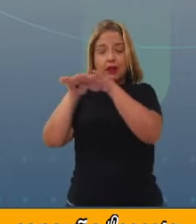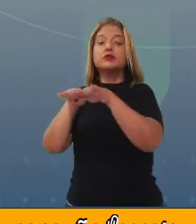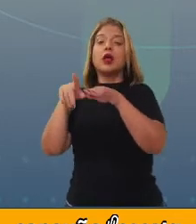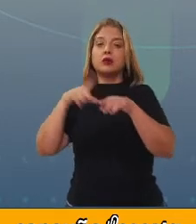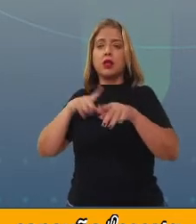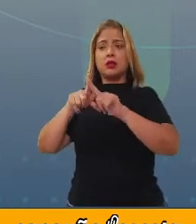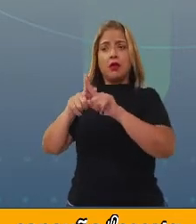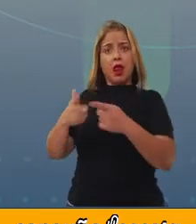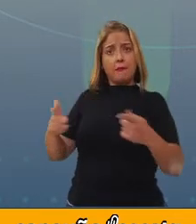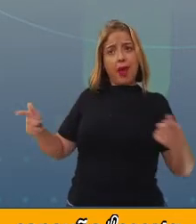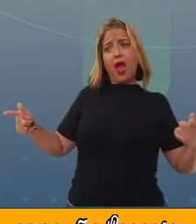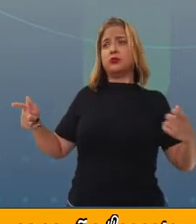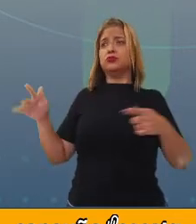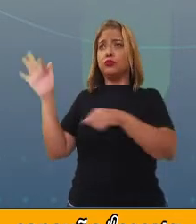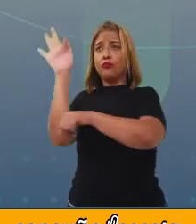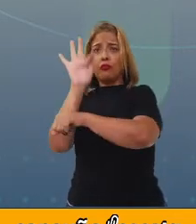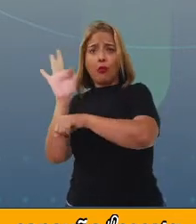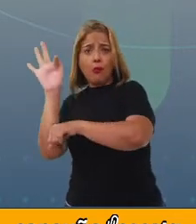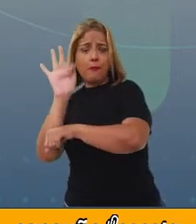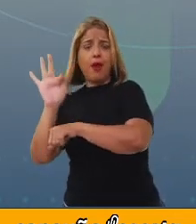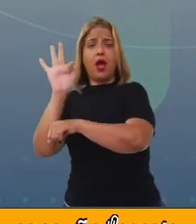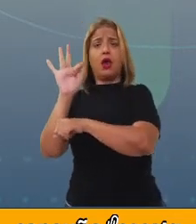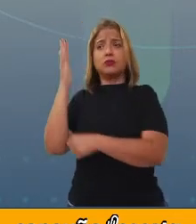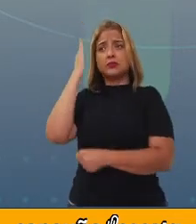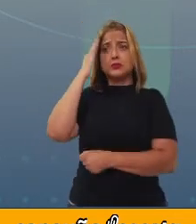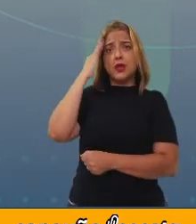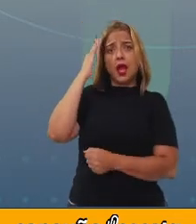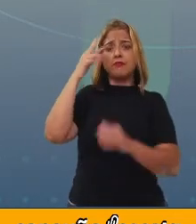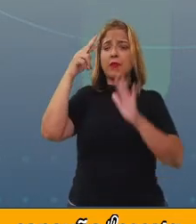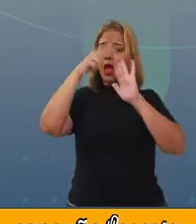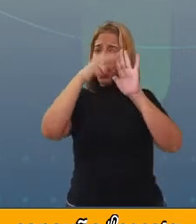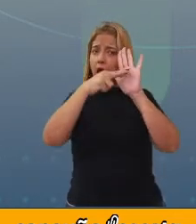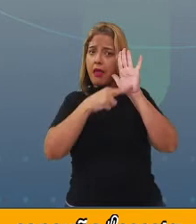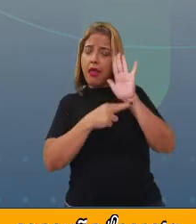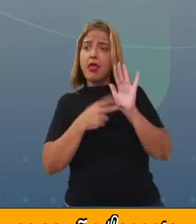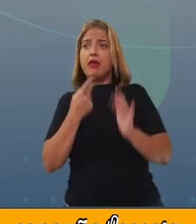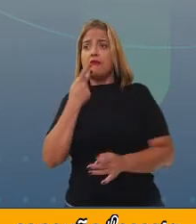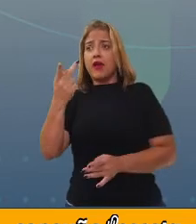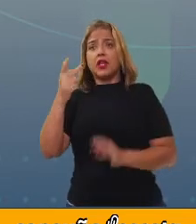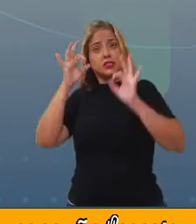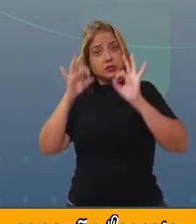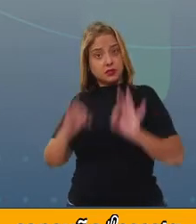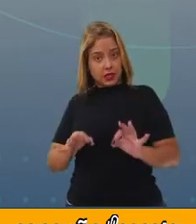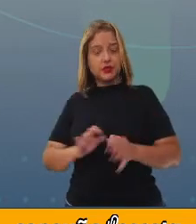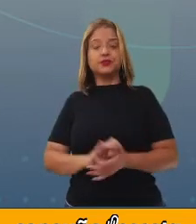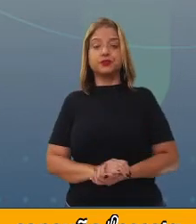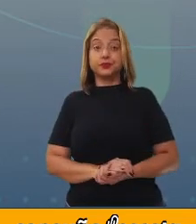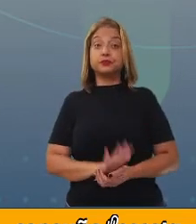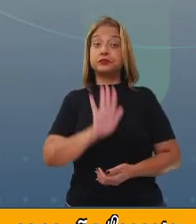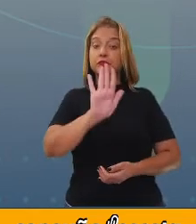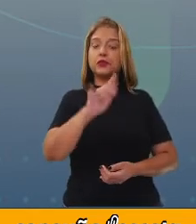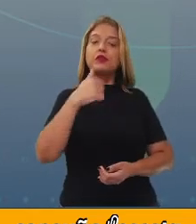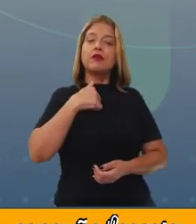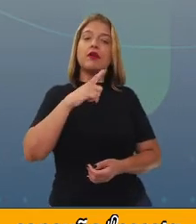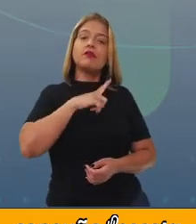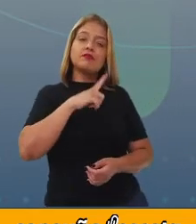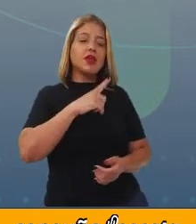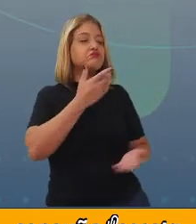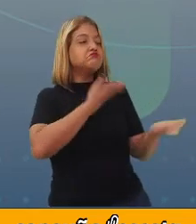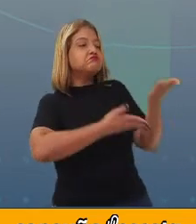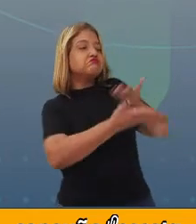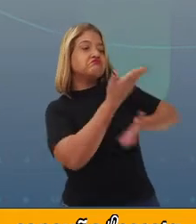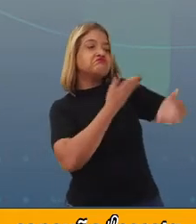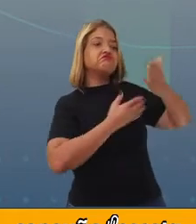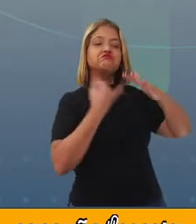mais aplicada, observando as regras estabelecidas por essa gramática. Agora, quando nós estamos empregando a